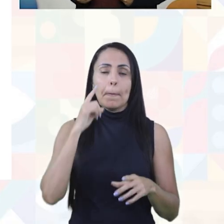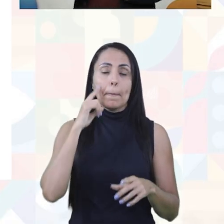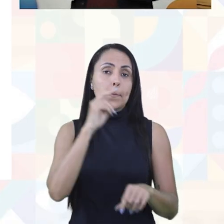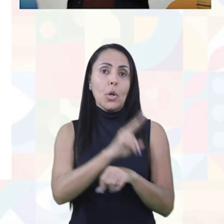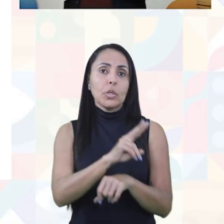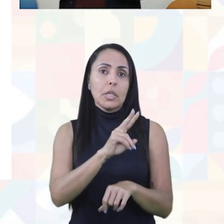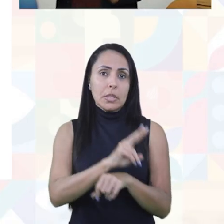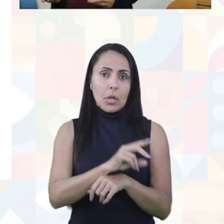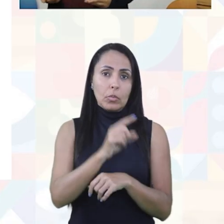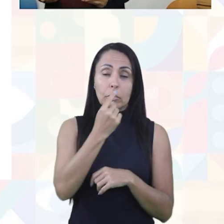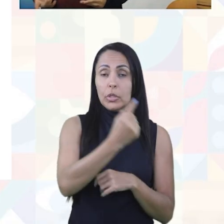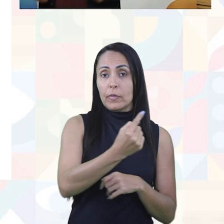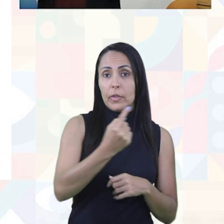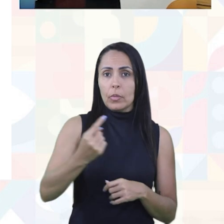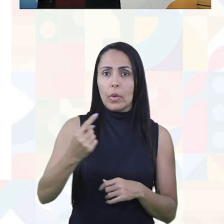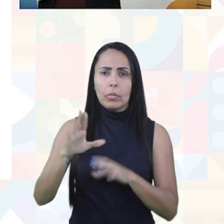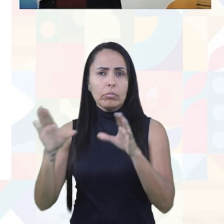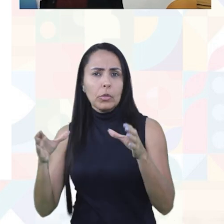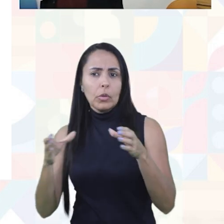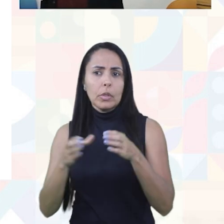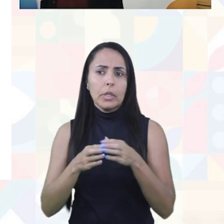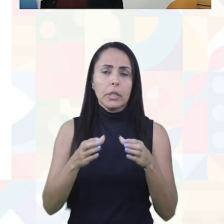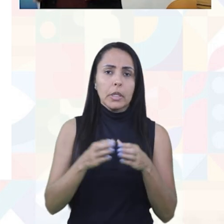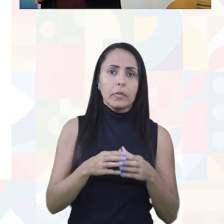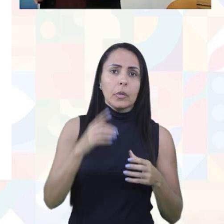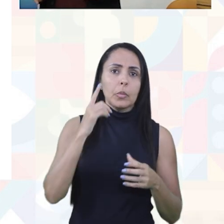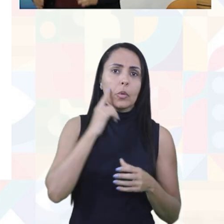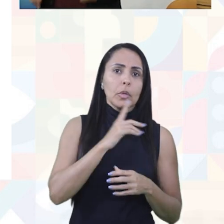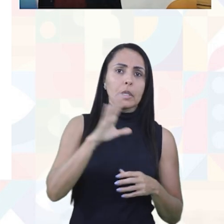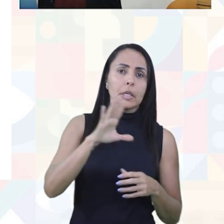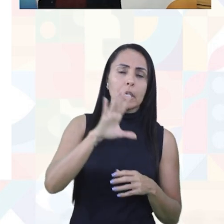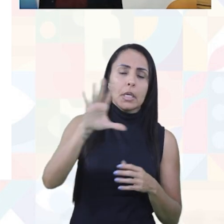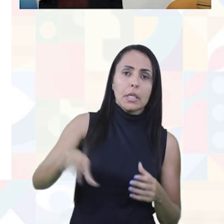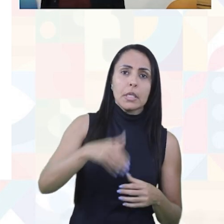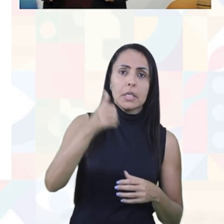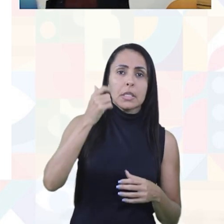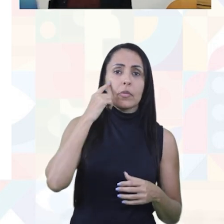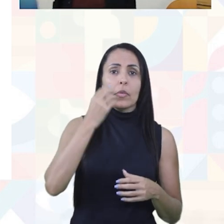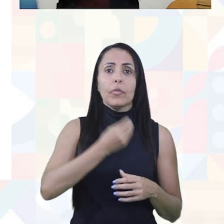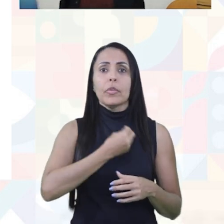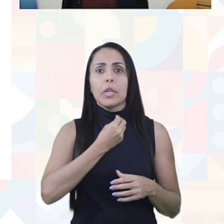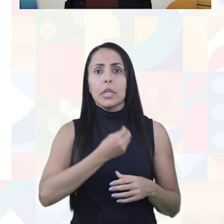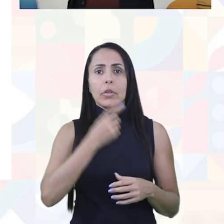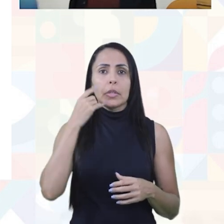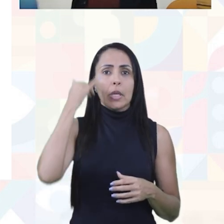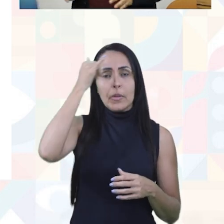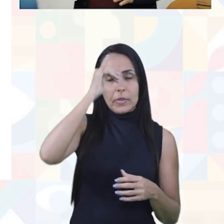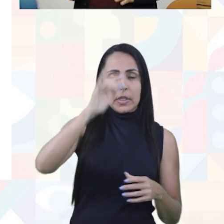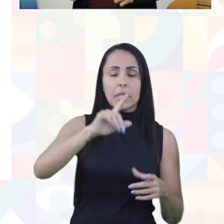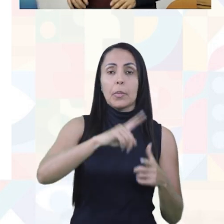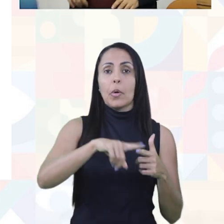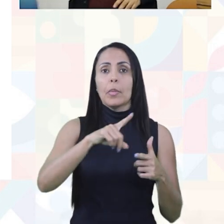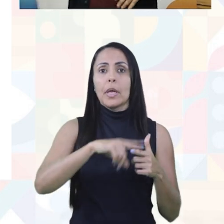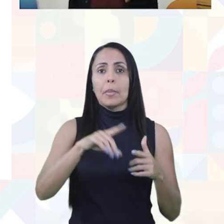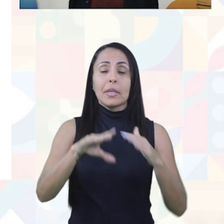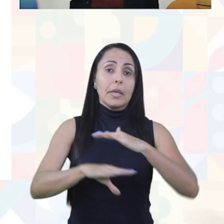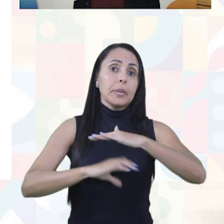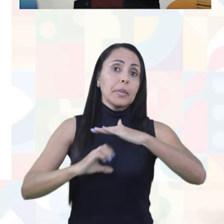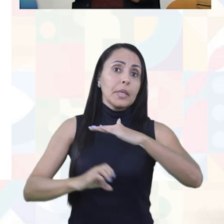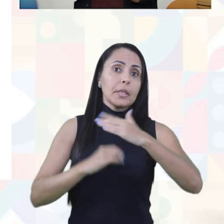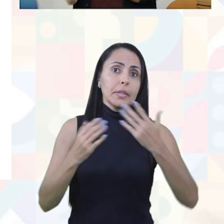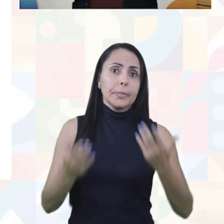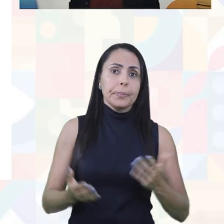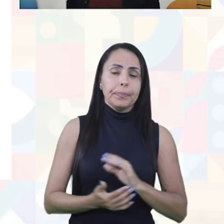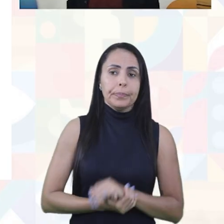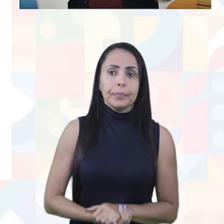proteção individuais e coletivas, porque eles salvam vidas e eles também evitam problemas para a empresa. Então aí